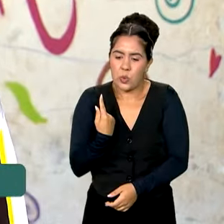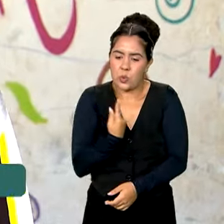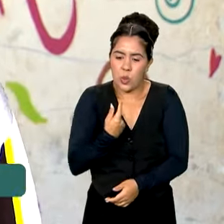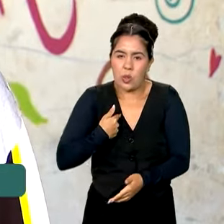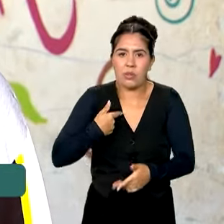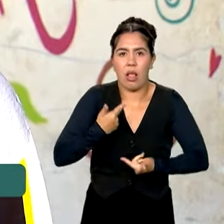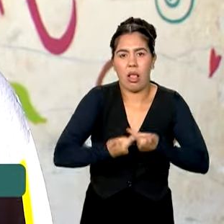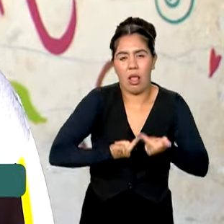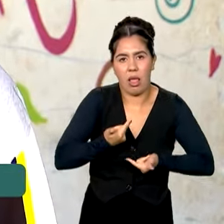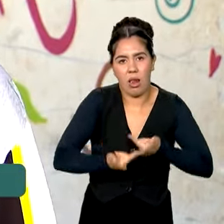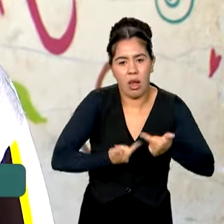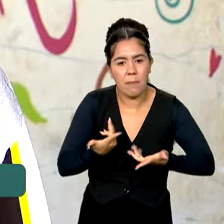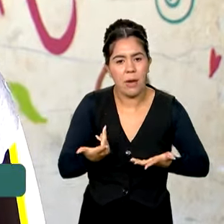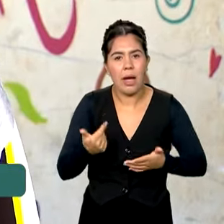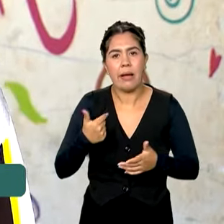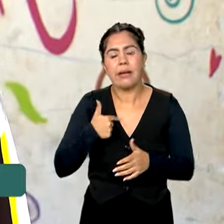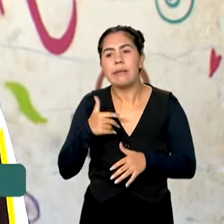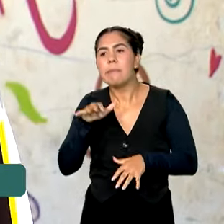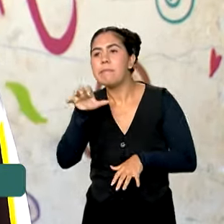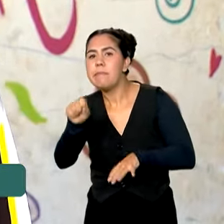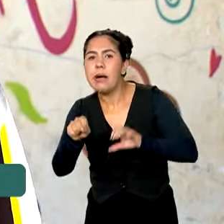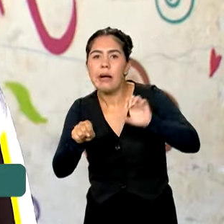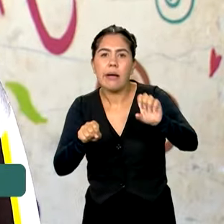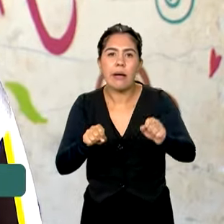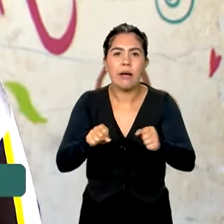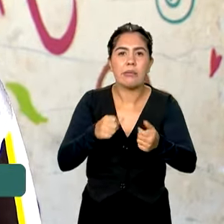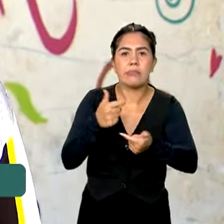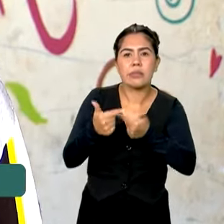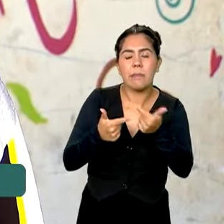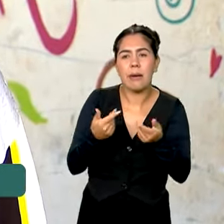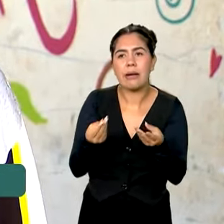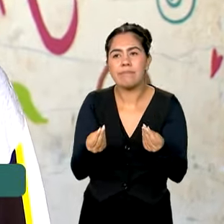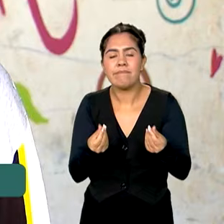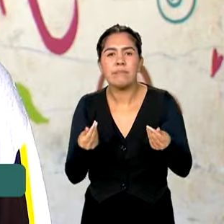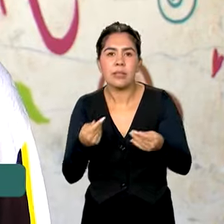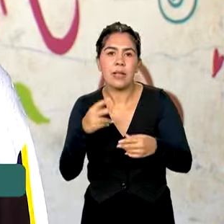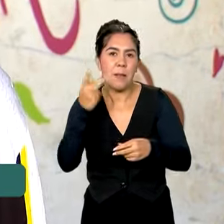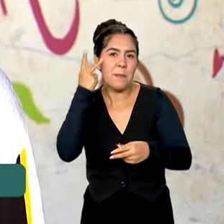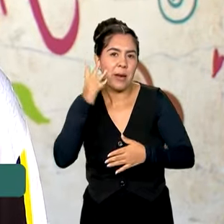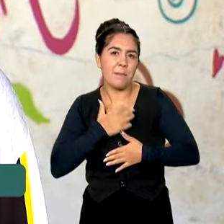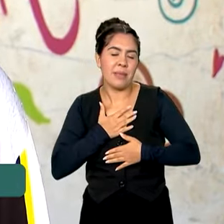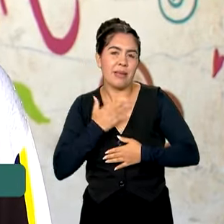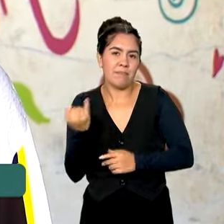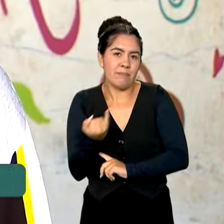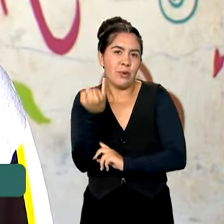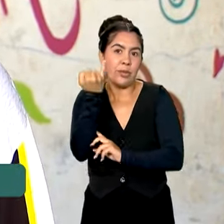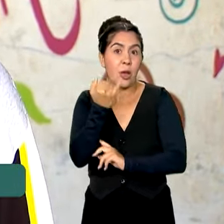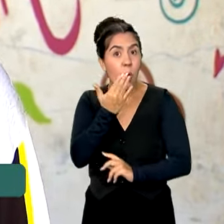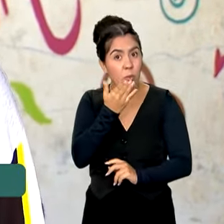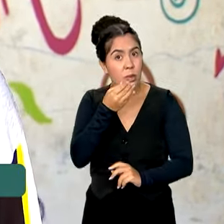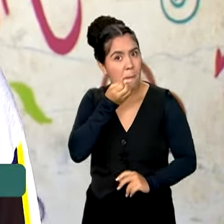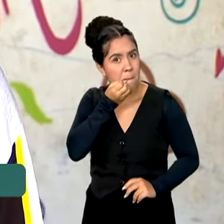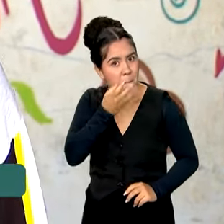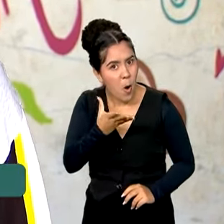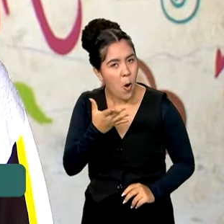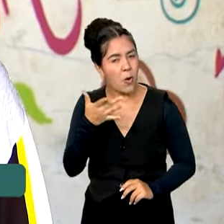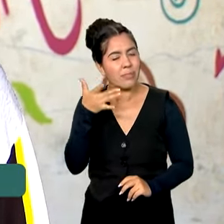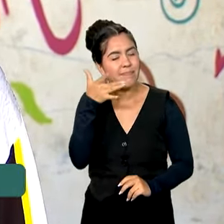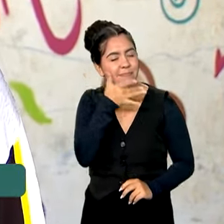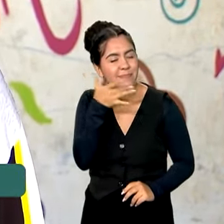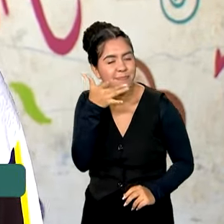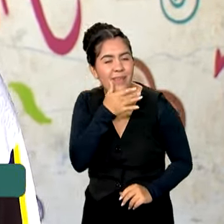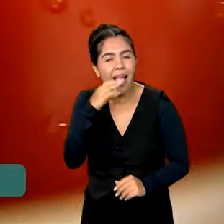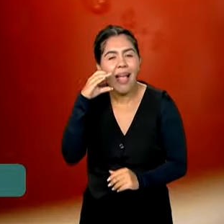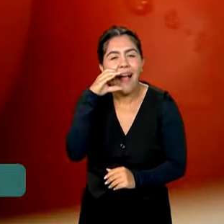né, pegando bico, alguma coisa. Então, é muito gratificante. E é comida boa, comida feitinha na